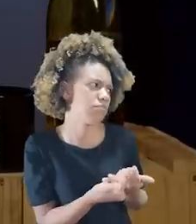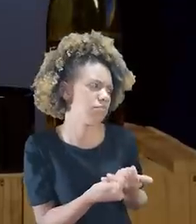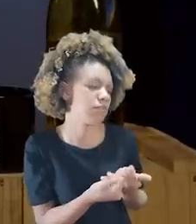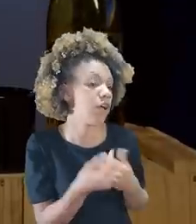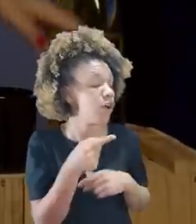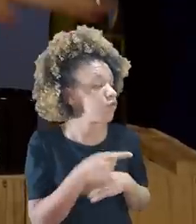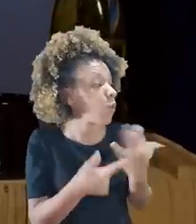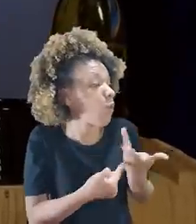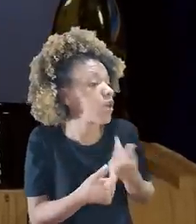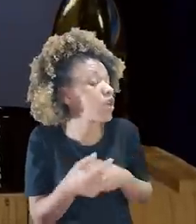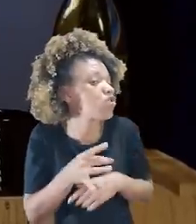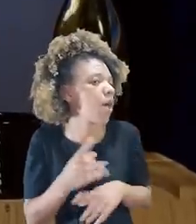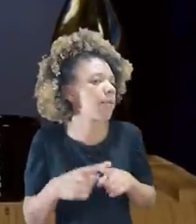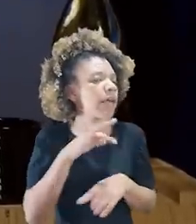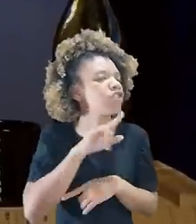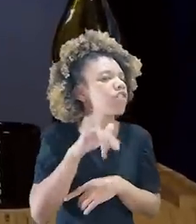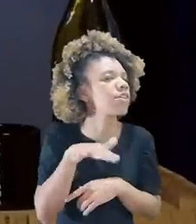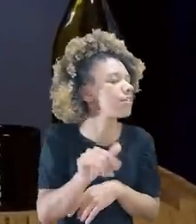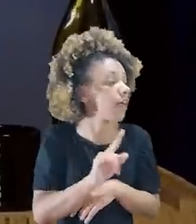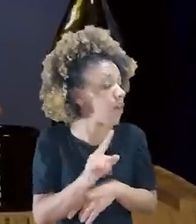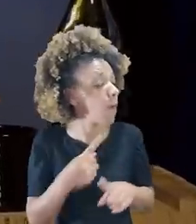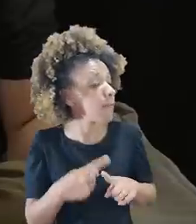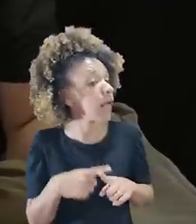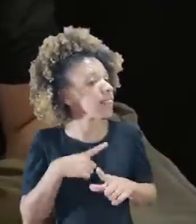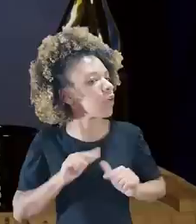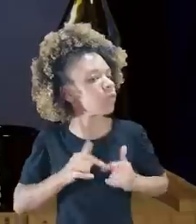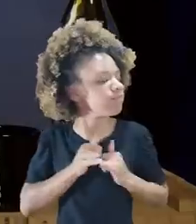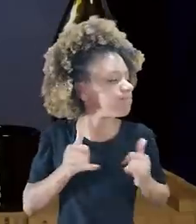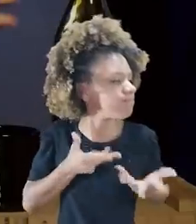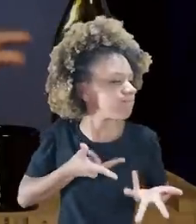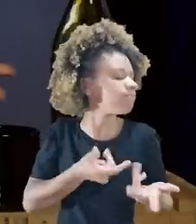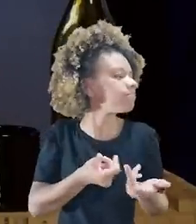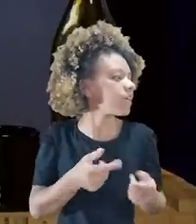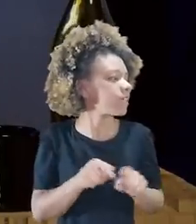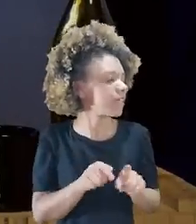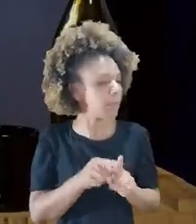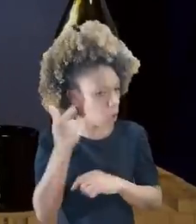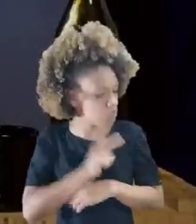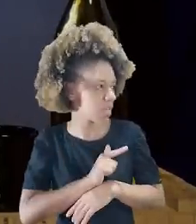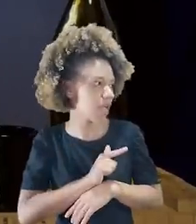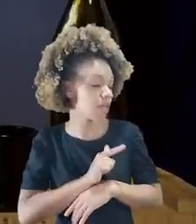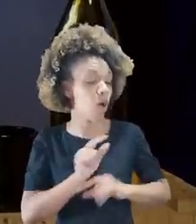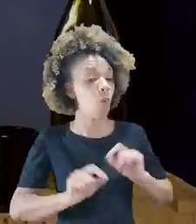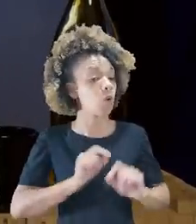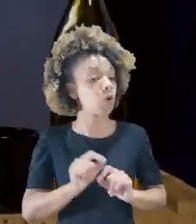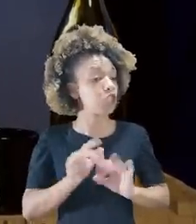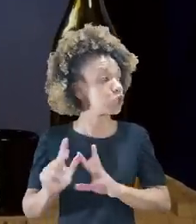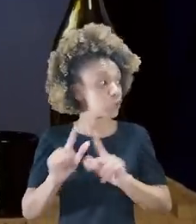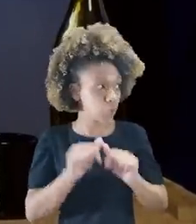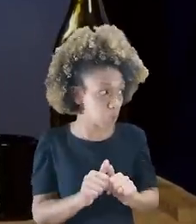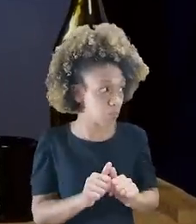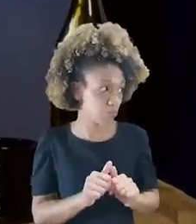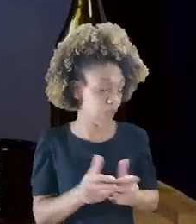dá um aroma então eu posto lá uma foto vou lá fazer um book pessoa que você viu agora um monte de mulher casada fazendo book pro